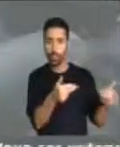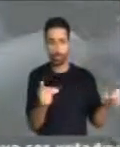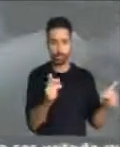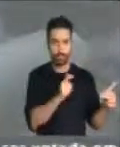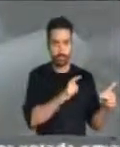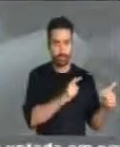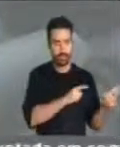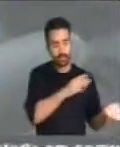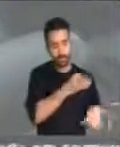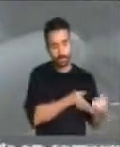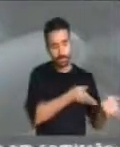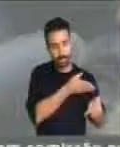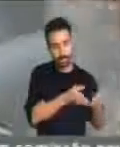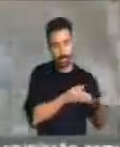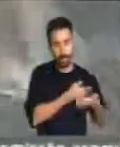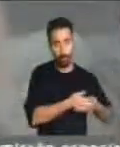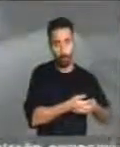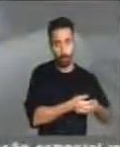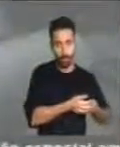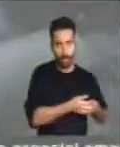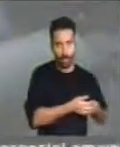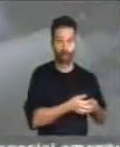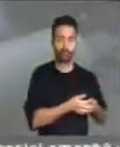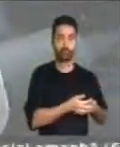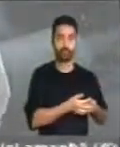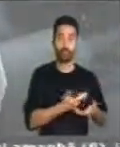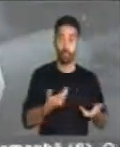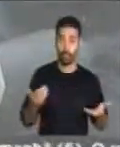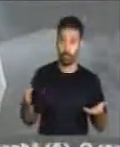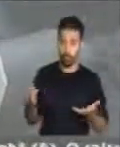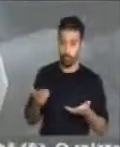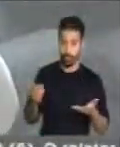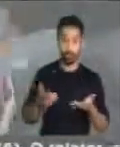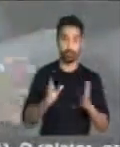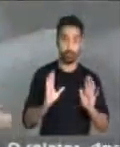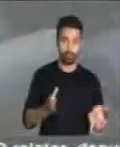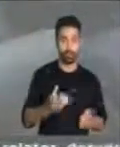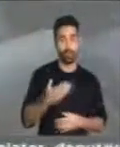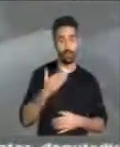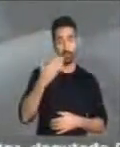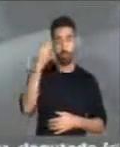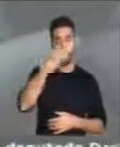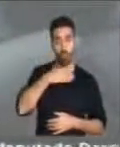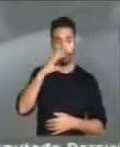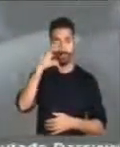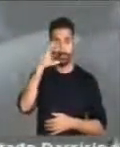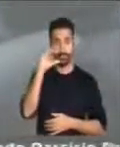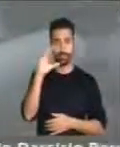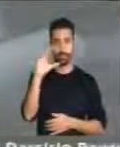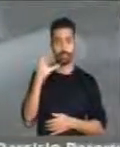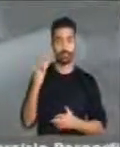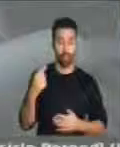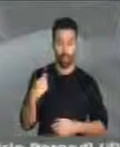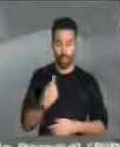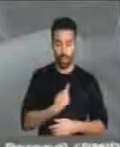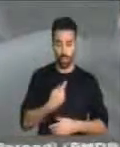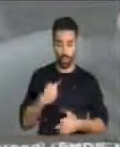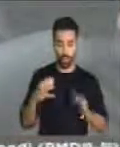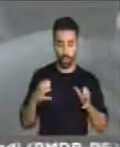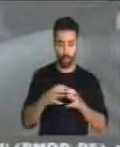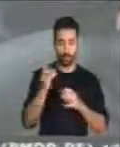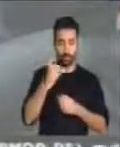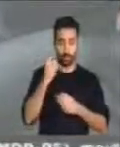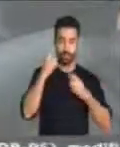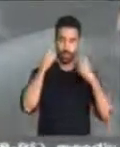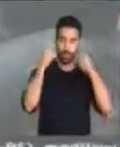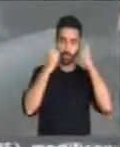nesse trato com esses bebês, hoje a ciência comprova. Nós que somos da frente parlamentar da primeira